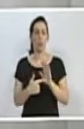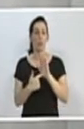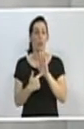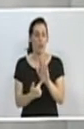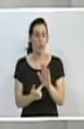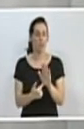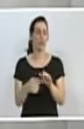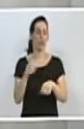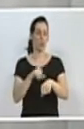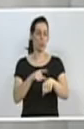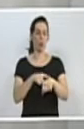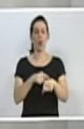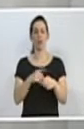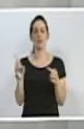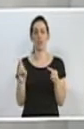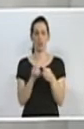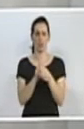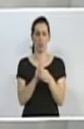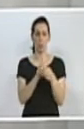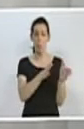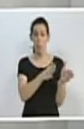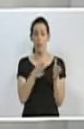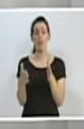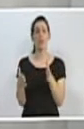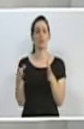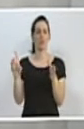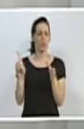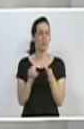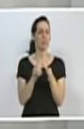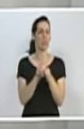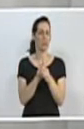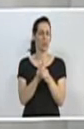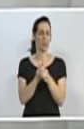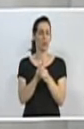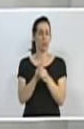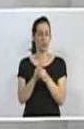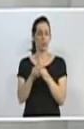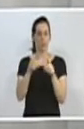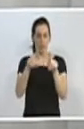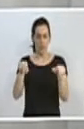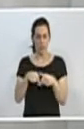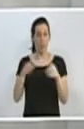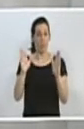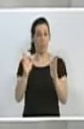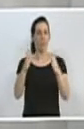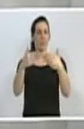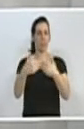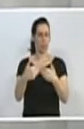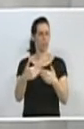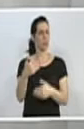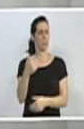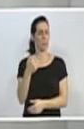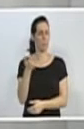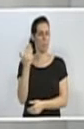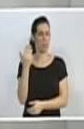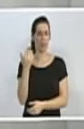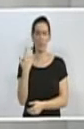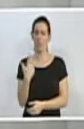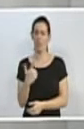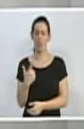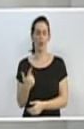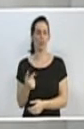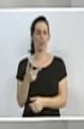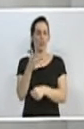de atendimento. Turno de expediente, unidades de portas fechadas à noite, e não havia câmaras